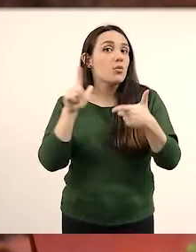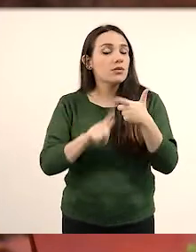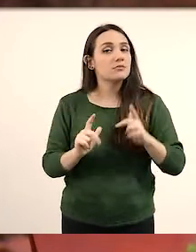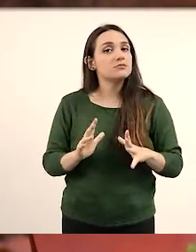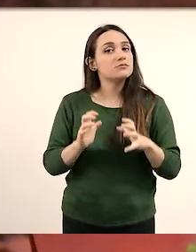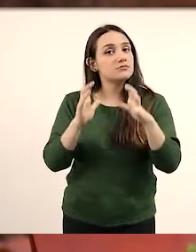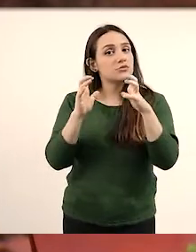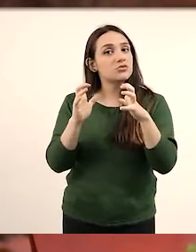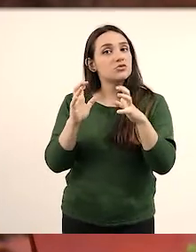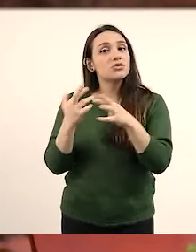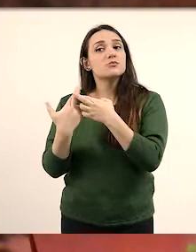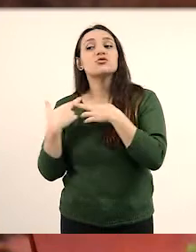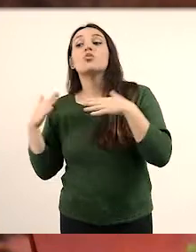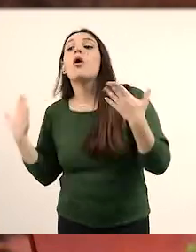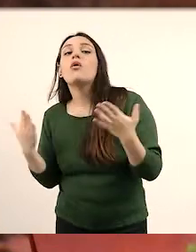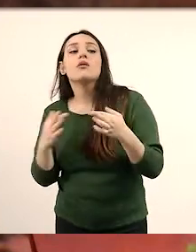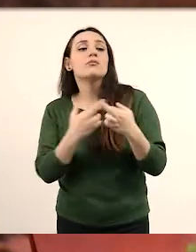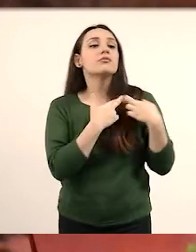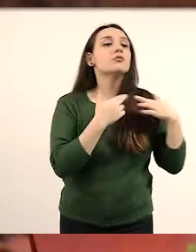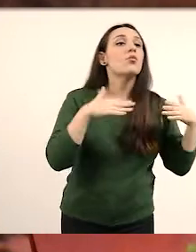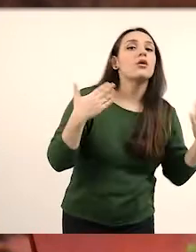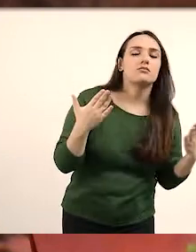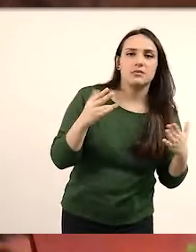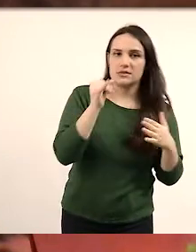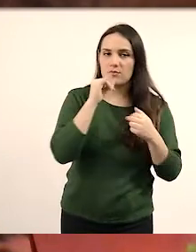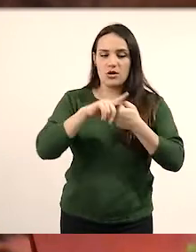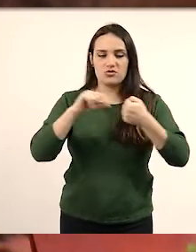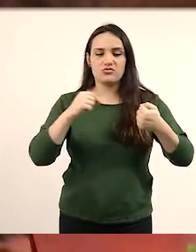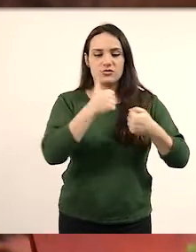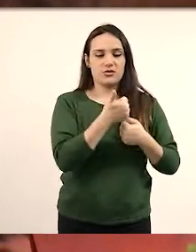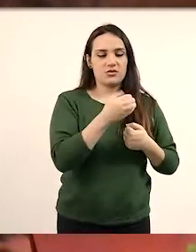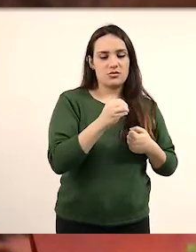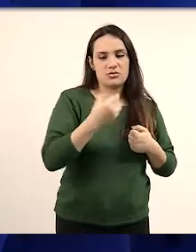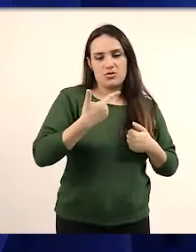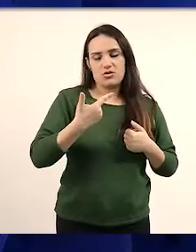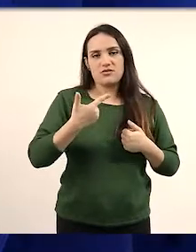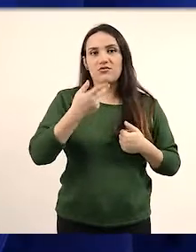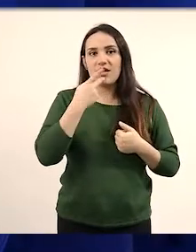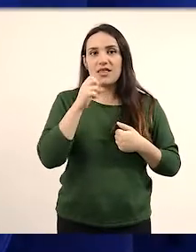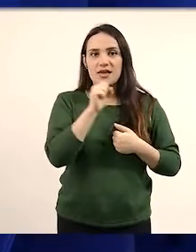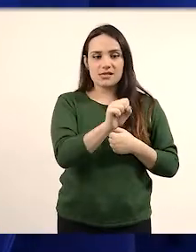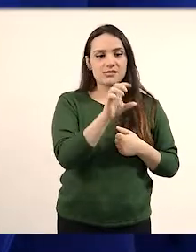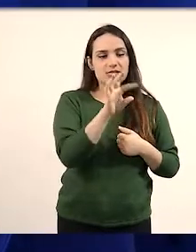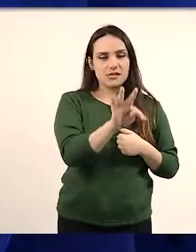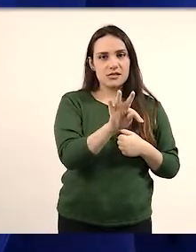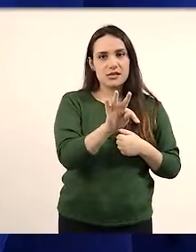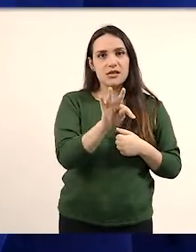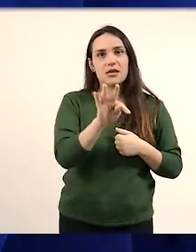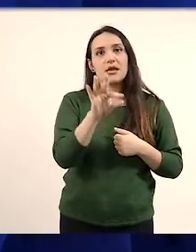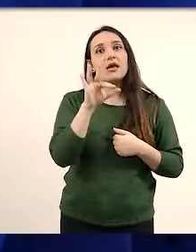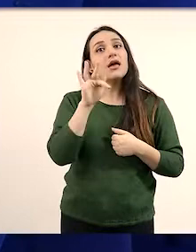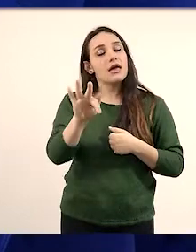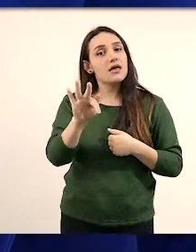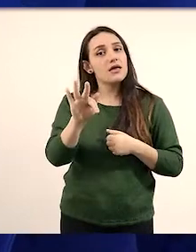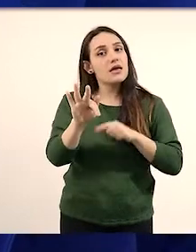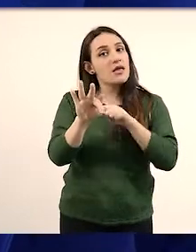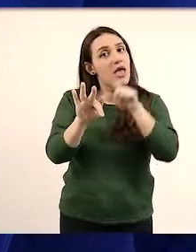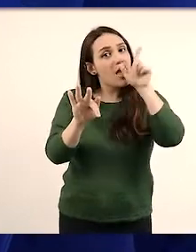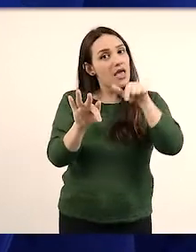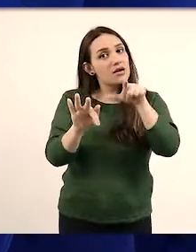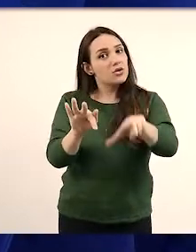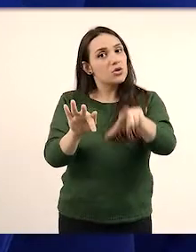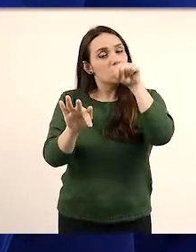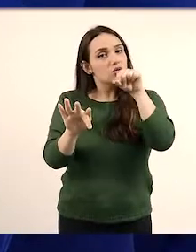e atribuições. E o artigo 102 da Constituição prevê que o Supremo Tribunal Federal é a corte competente